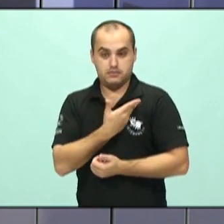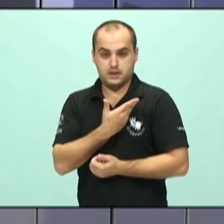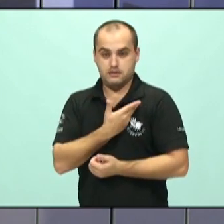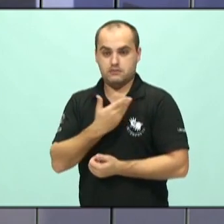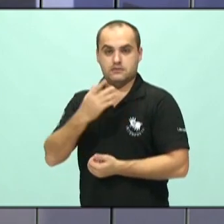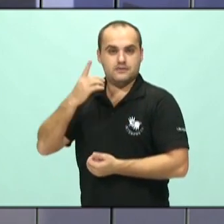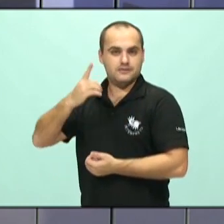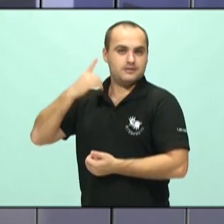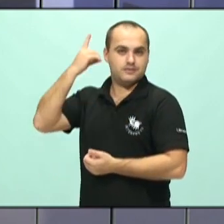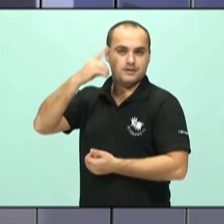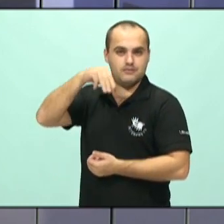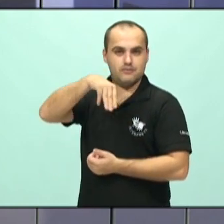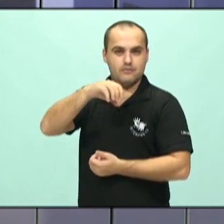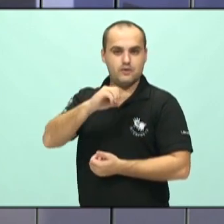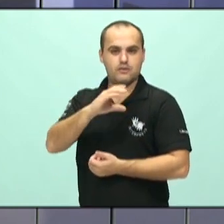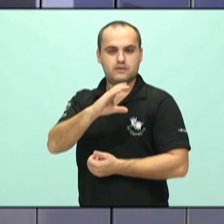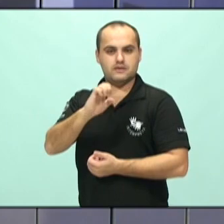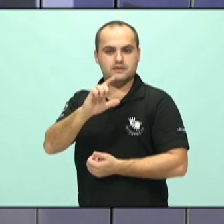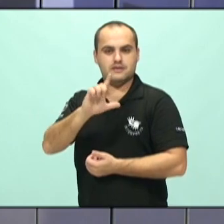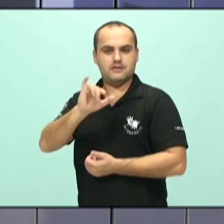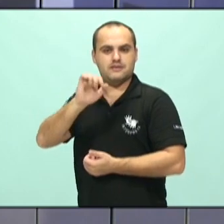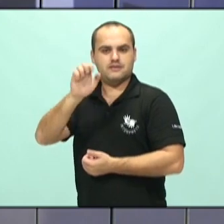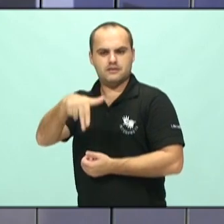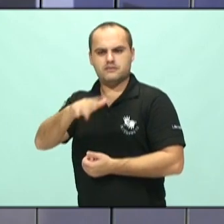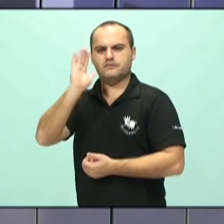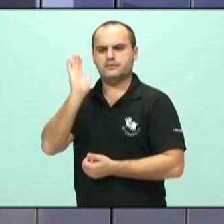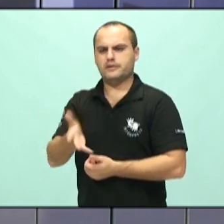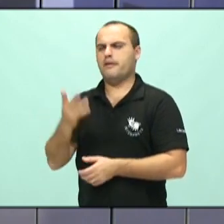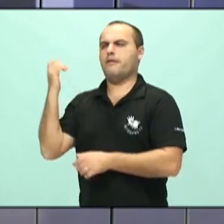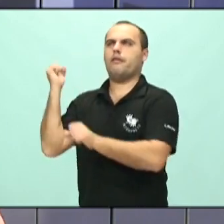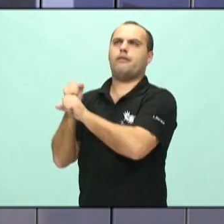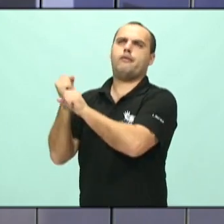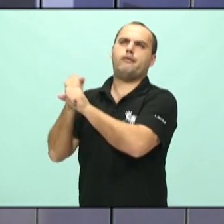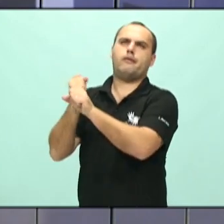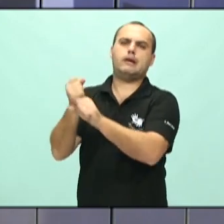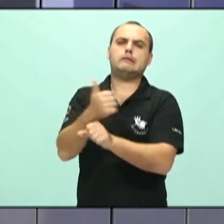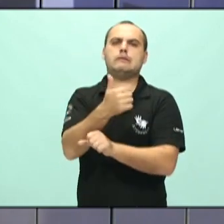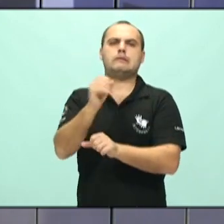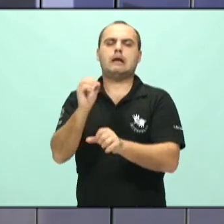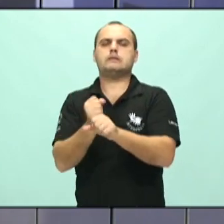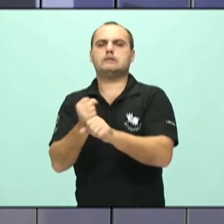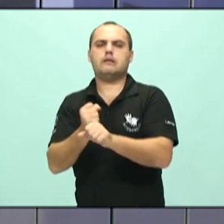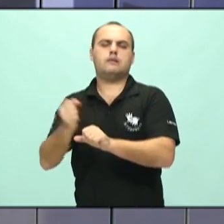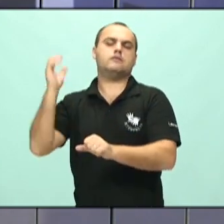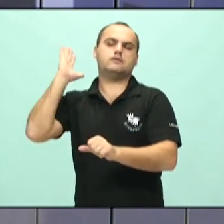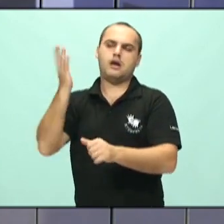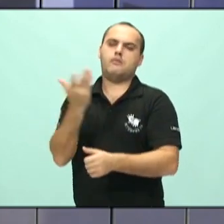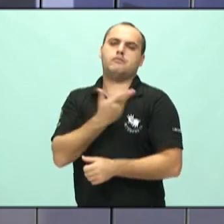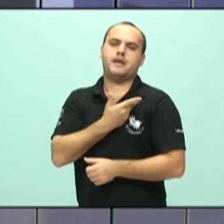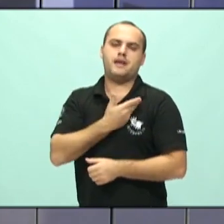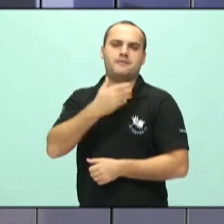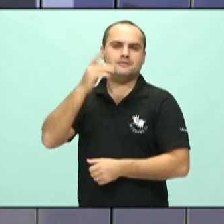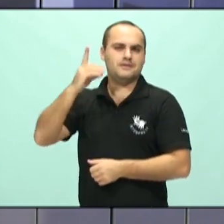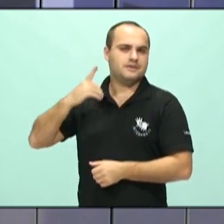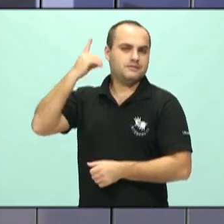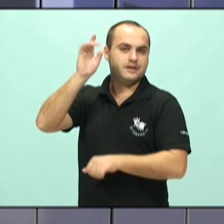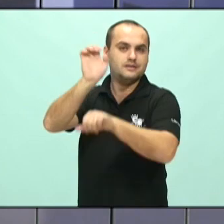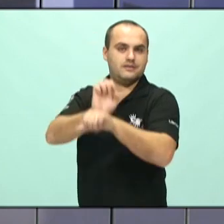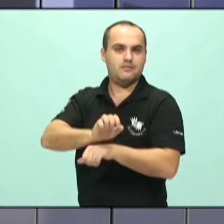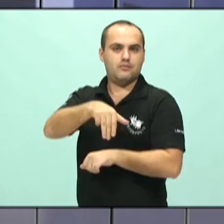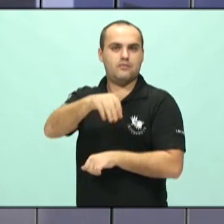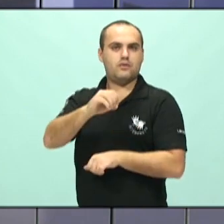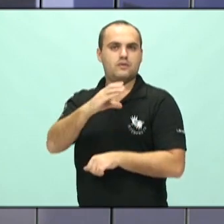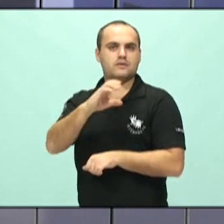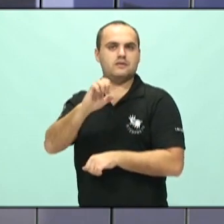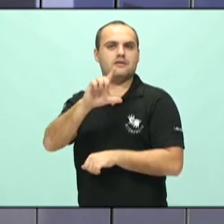do deputado Mocelin, já há mais de 10 anos, muito antes dessas eleições, né? Então tenho uma proximidade com ele.